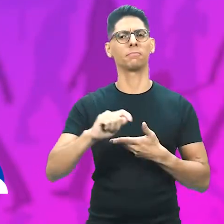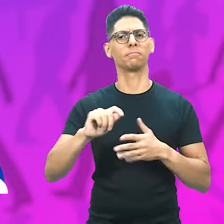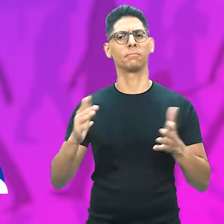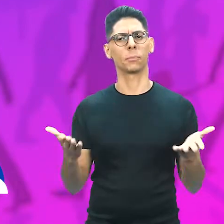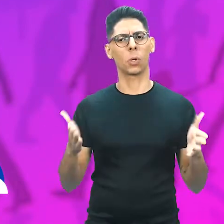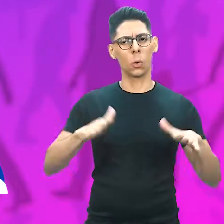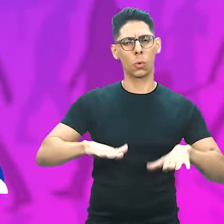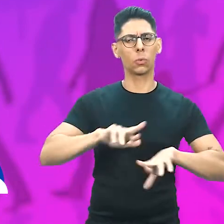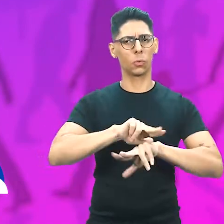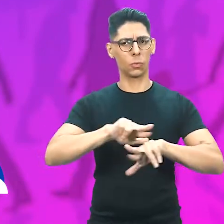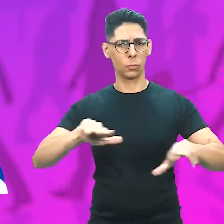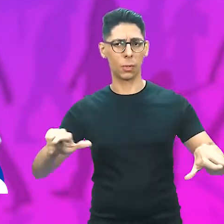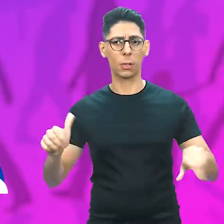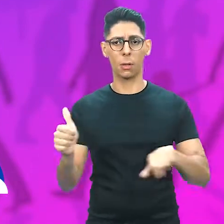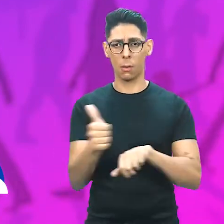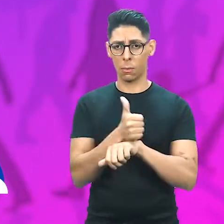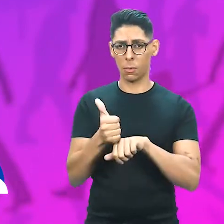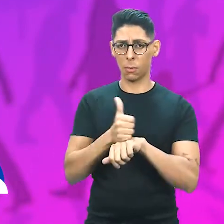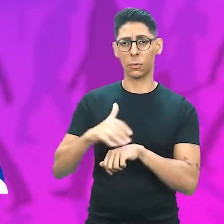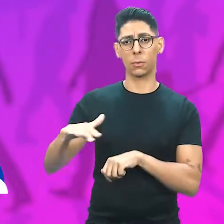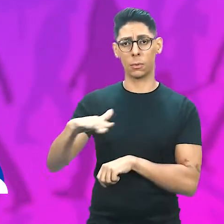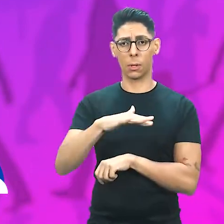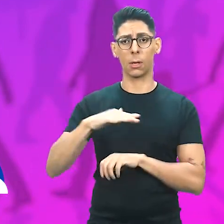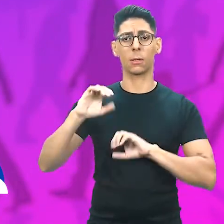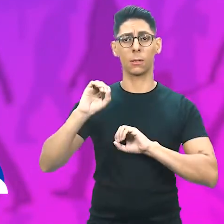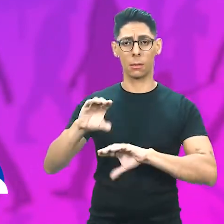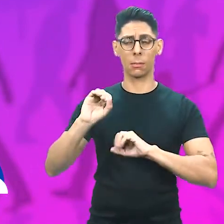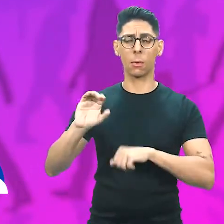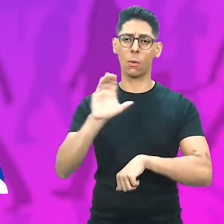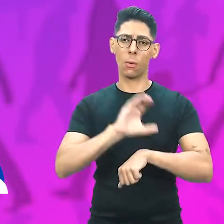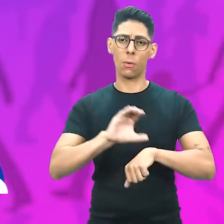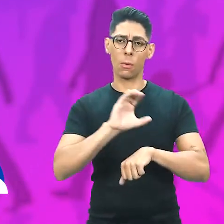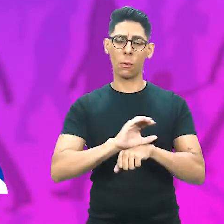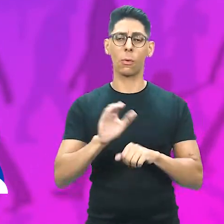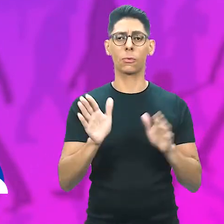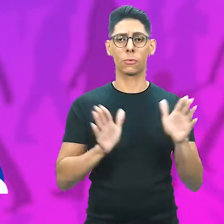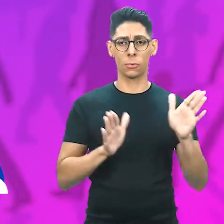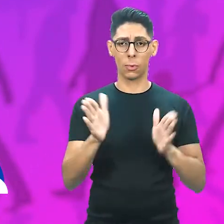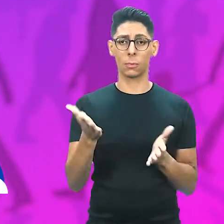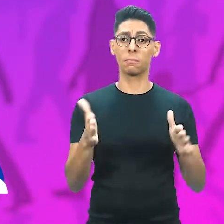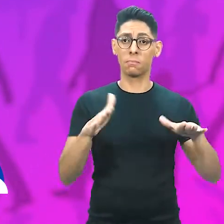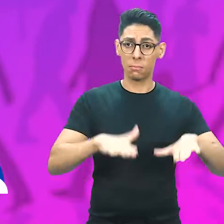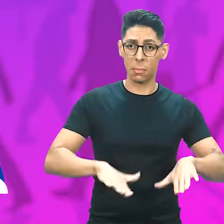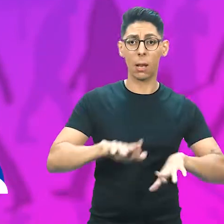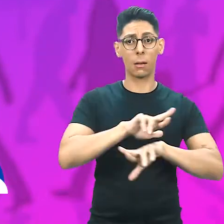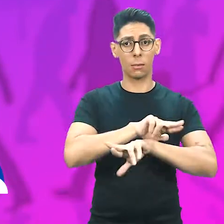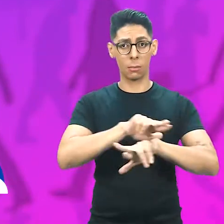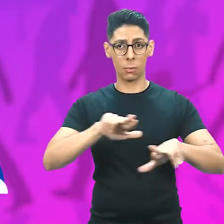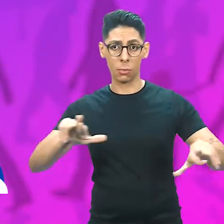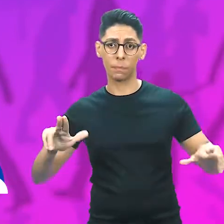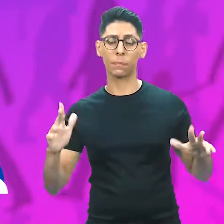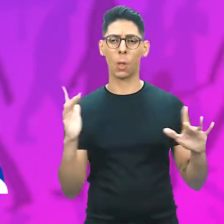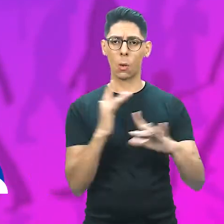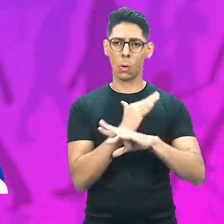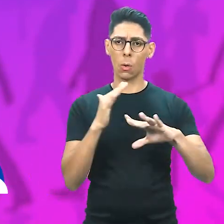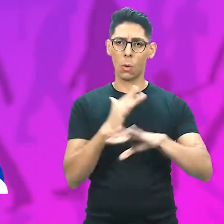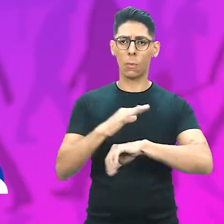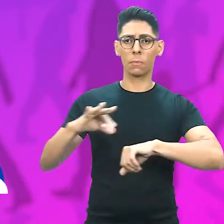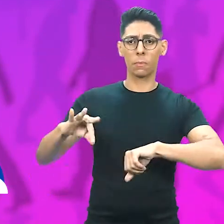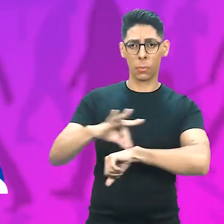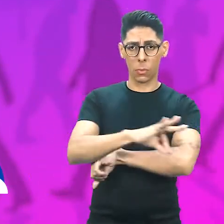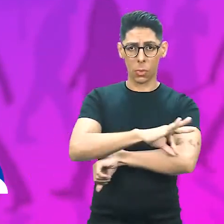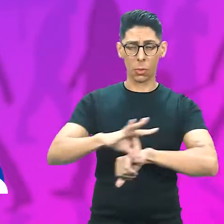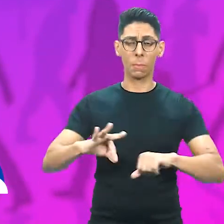da educação, cursos de acessibilidade urbanística e arquitetônica, acessibilidade e certificações de